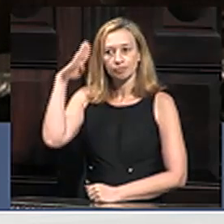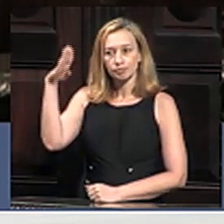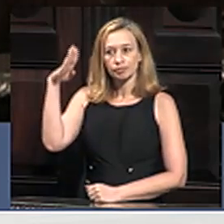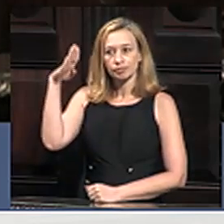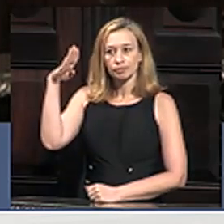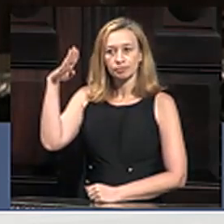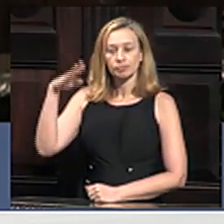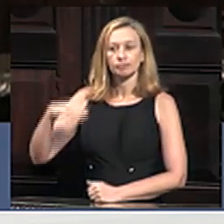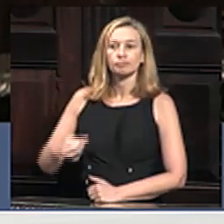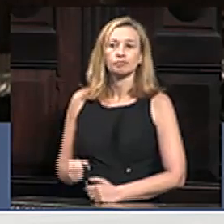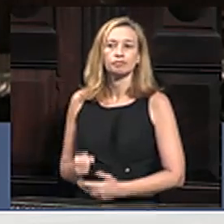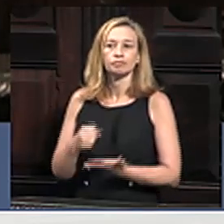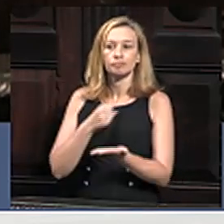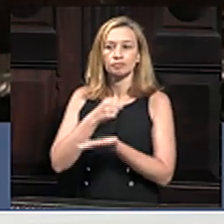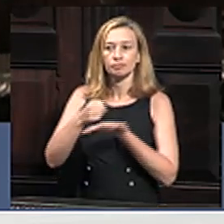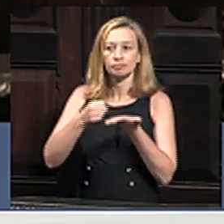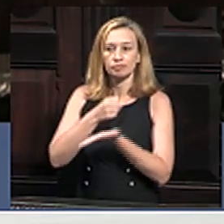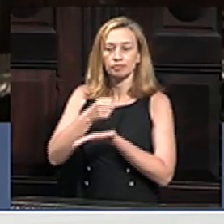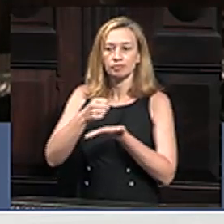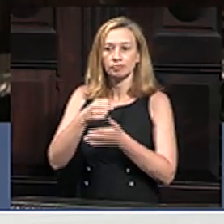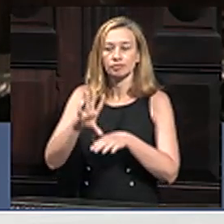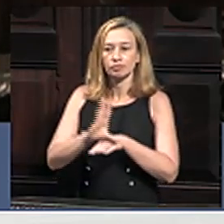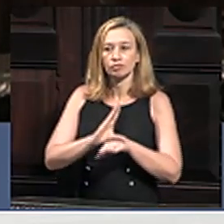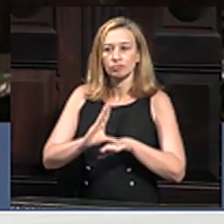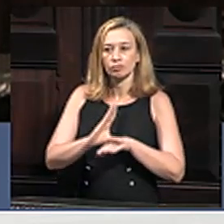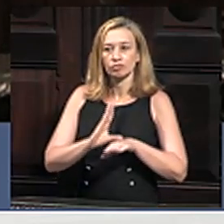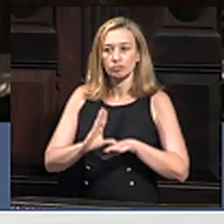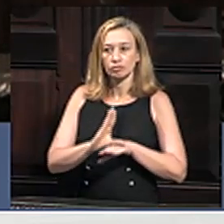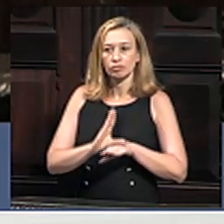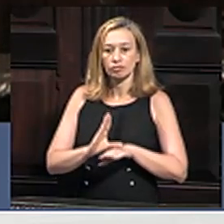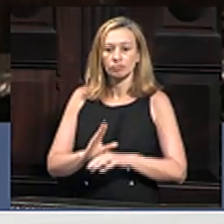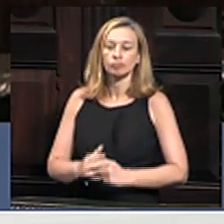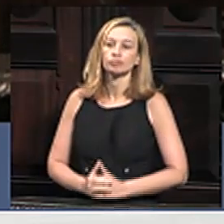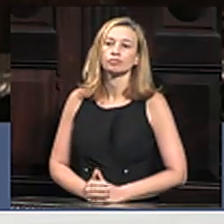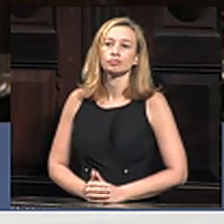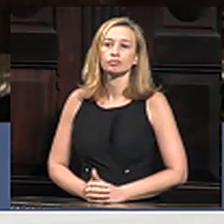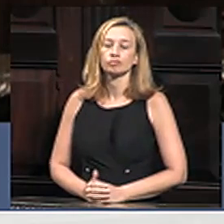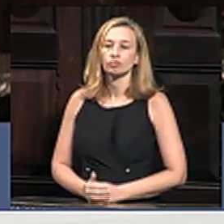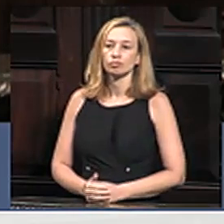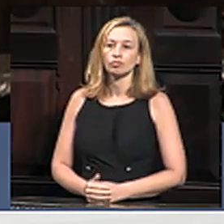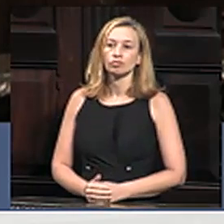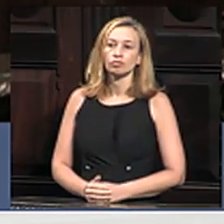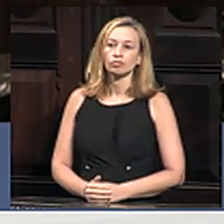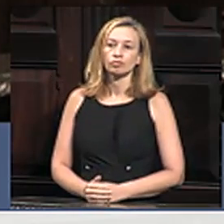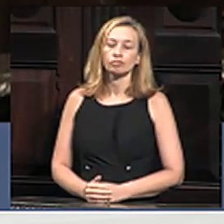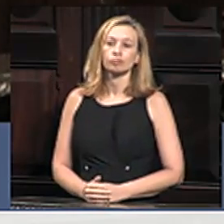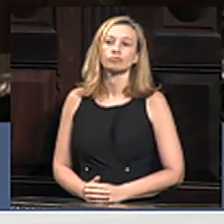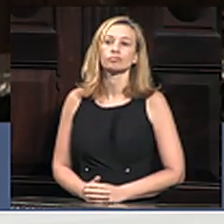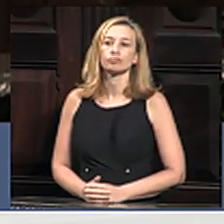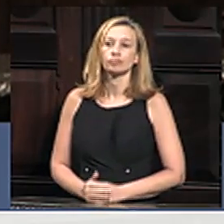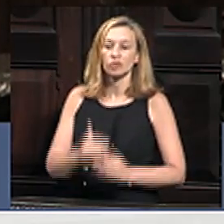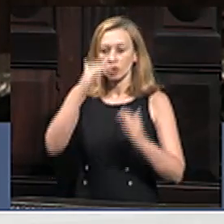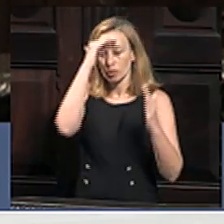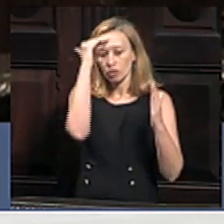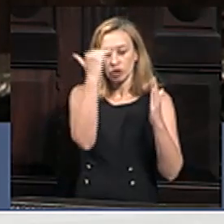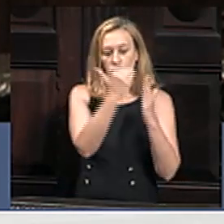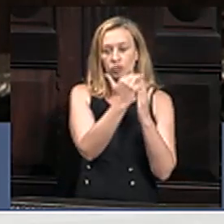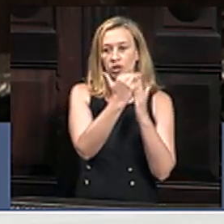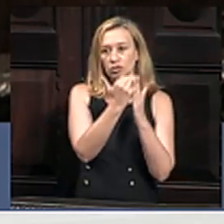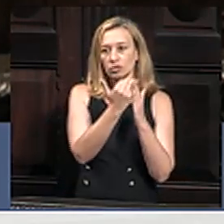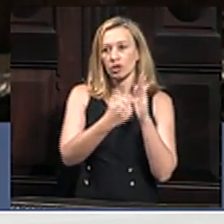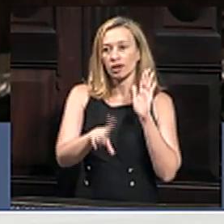pilar a Constituição, o respeito à